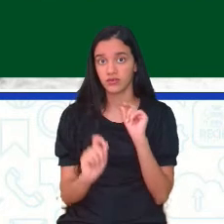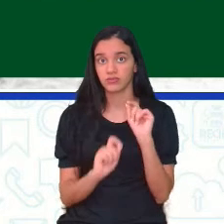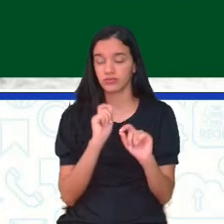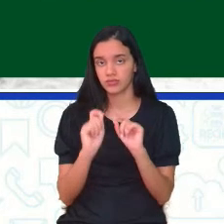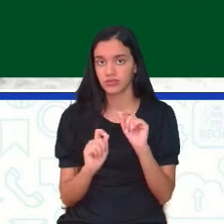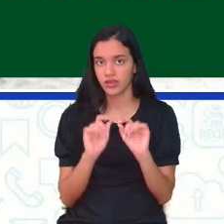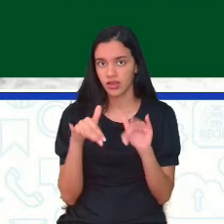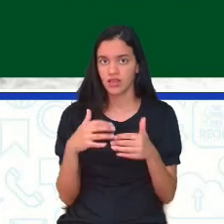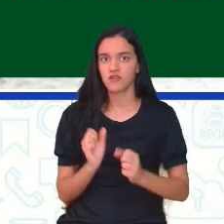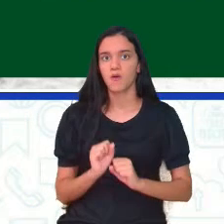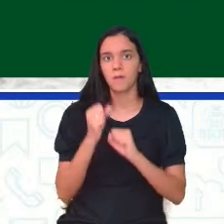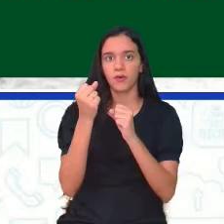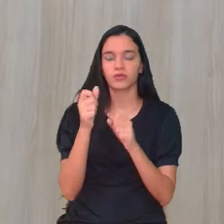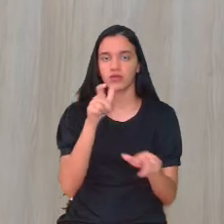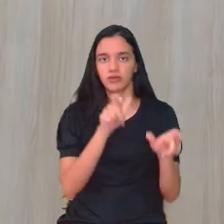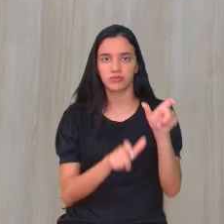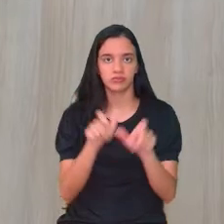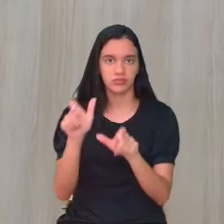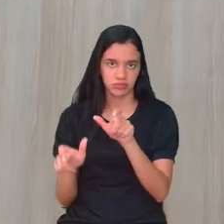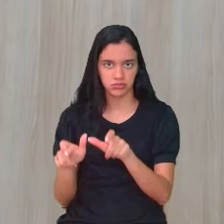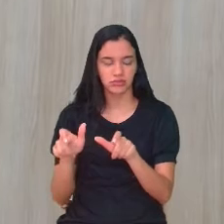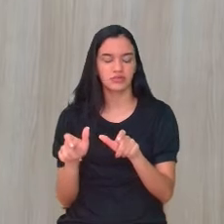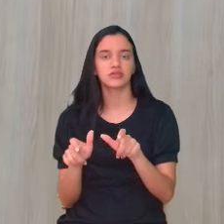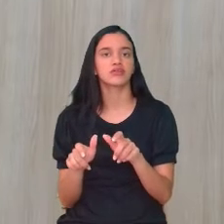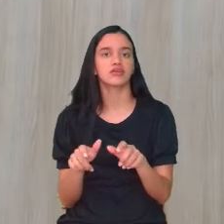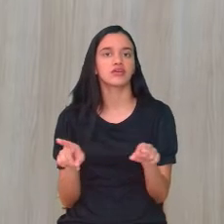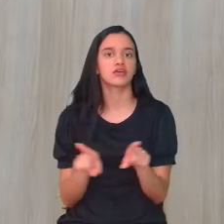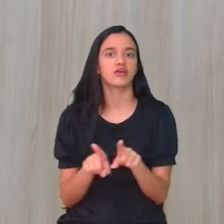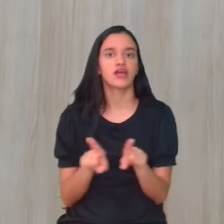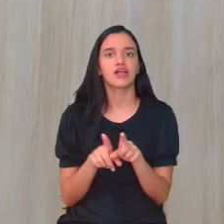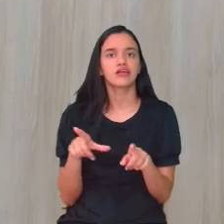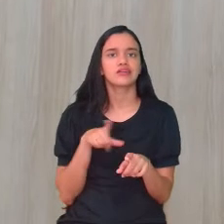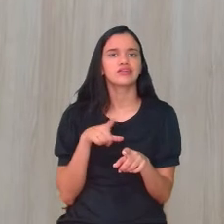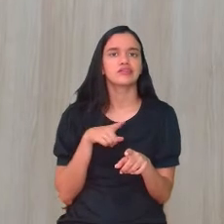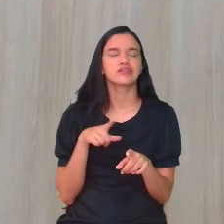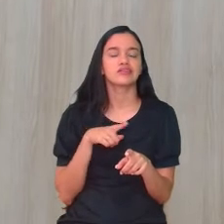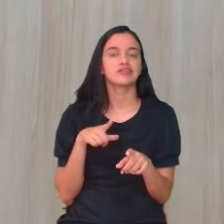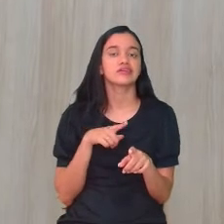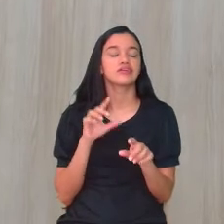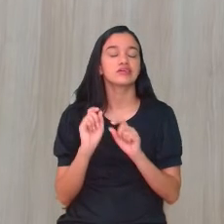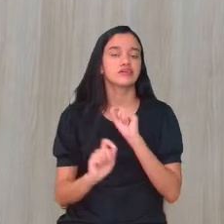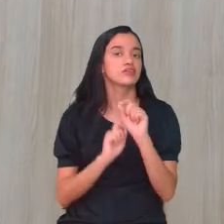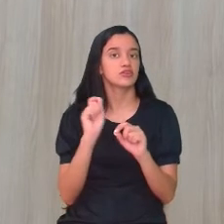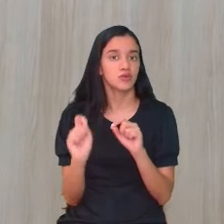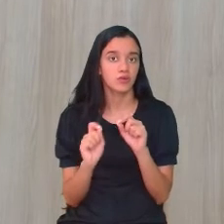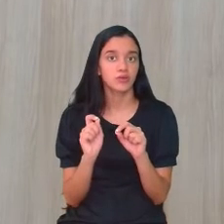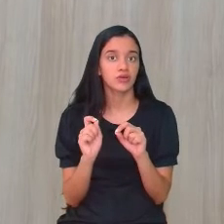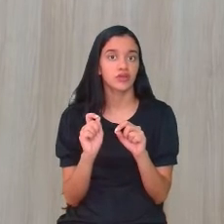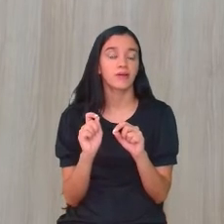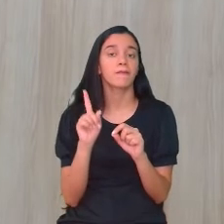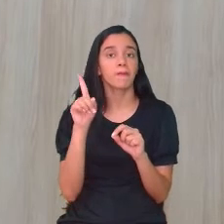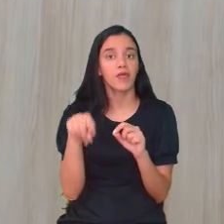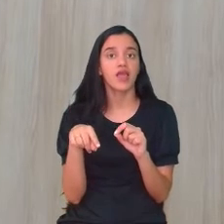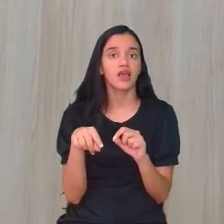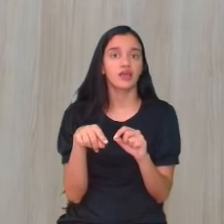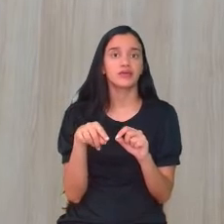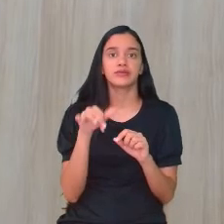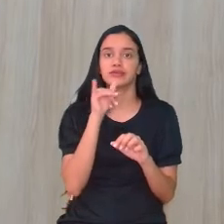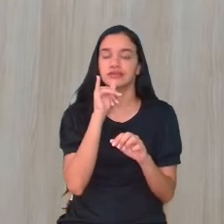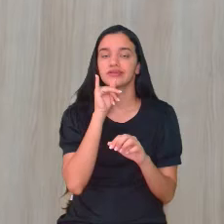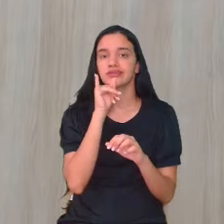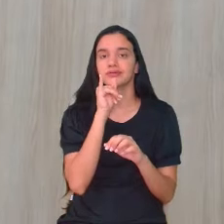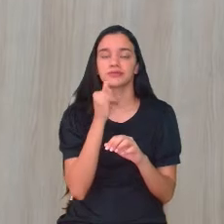dava muito poder ao indivíduo, e o poder do indivíduo ele tinha que ser castrado, certo? Em detrimento, né,